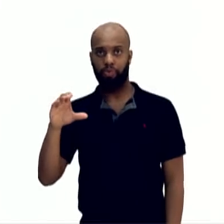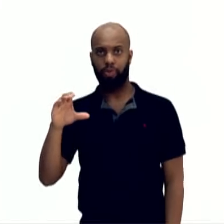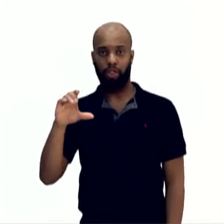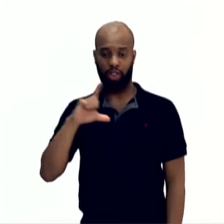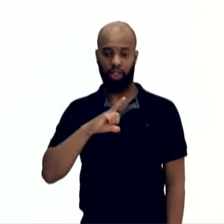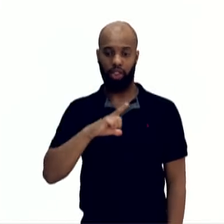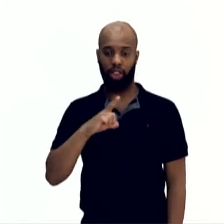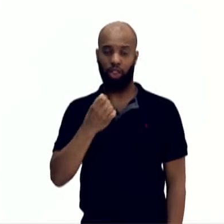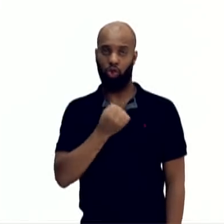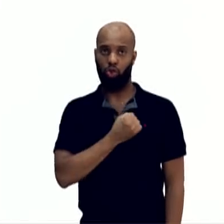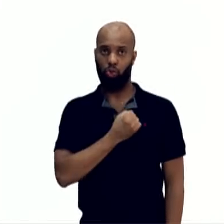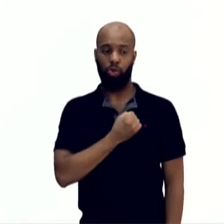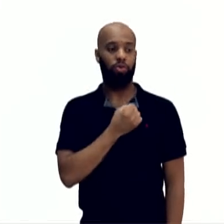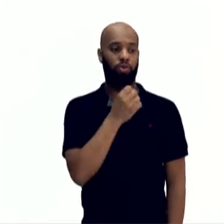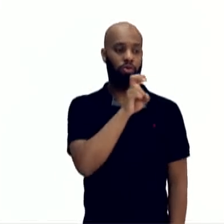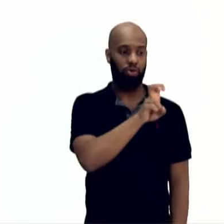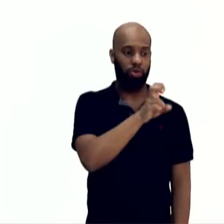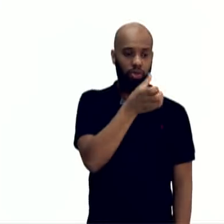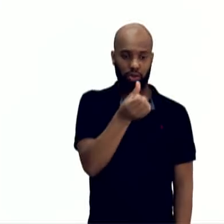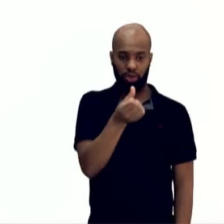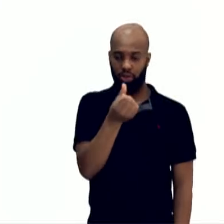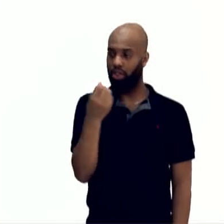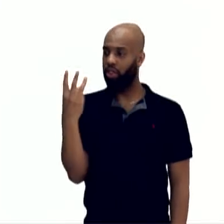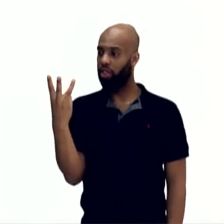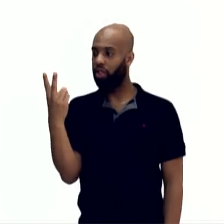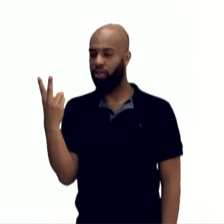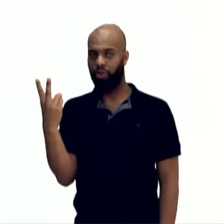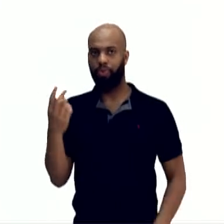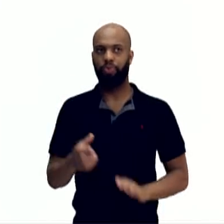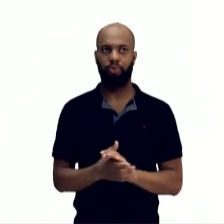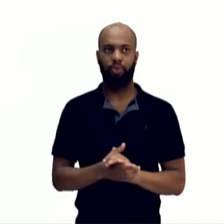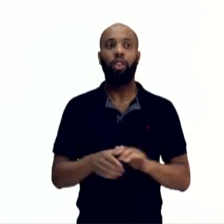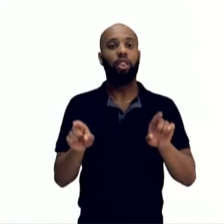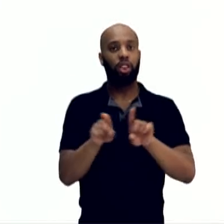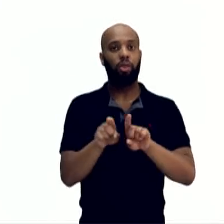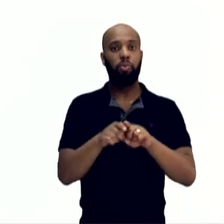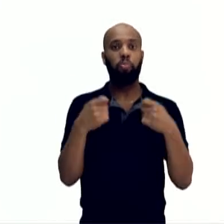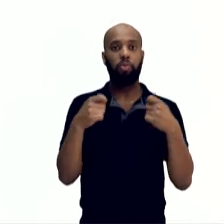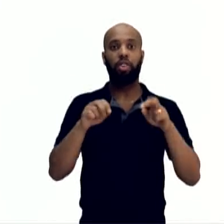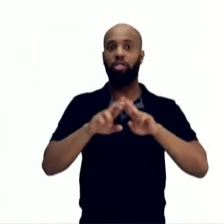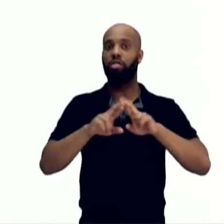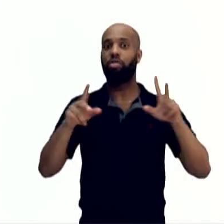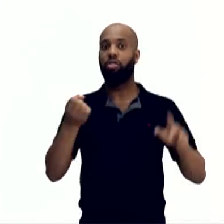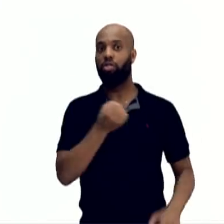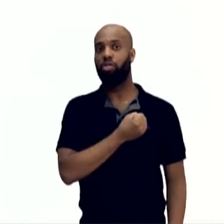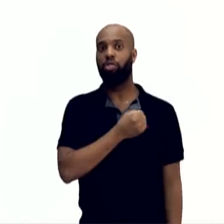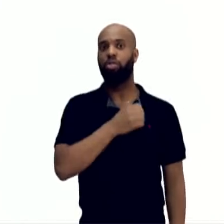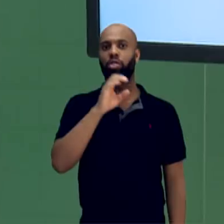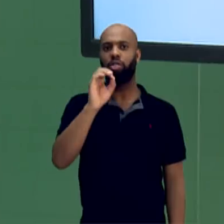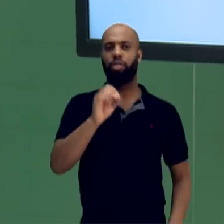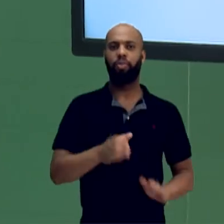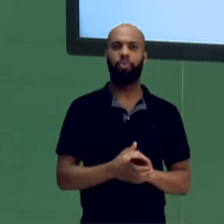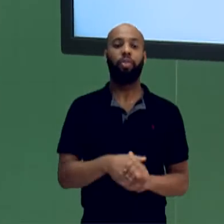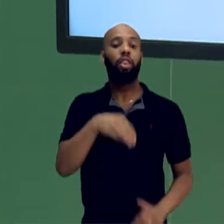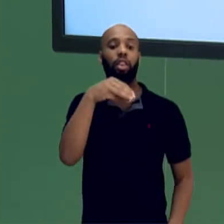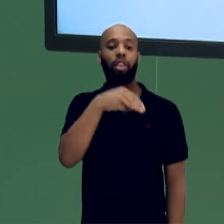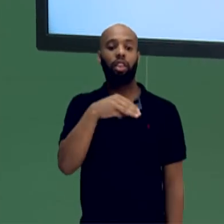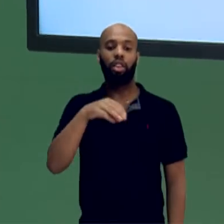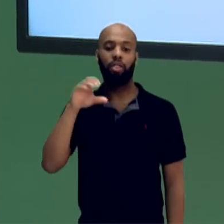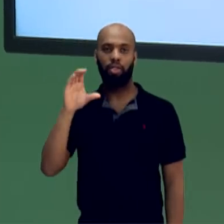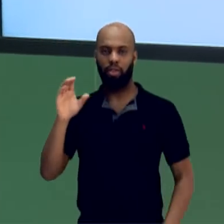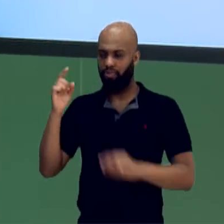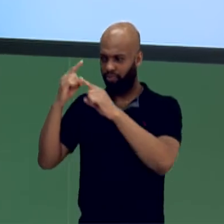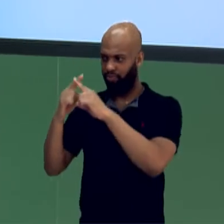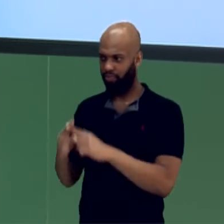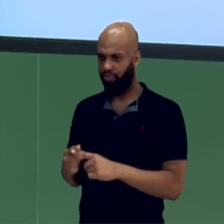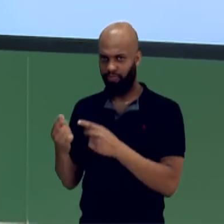entre 56 e 32, e diferente de zero. Múltiplo comum. Então, vamos lá. Pegamos